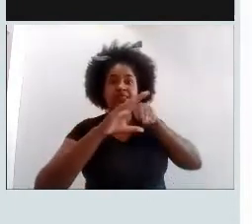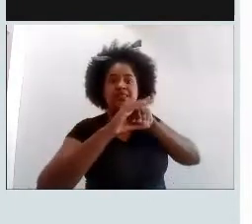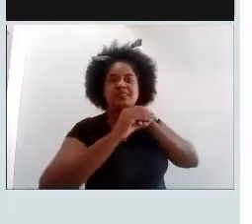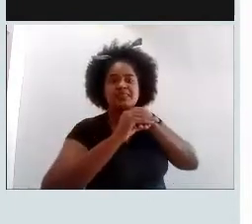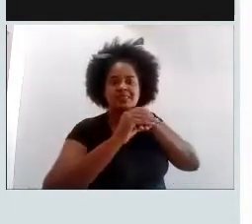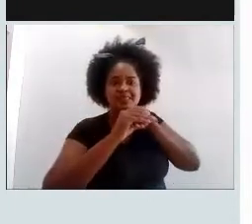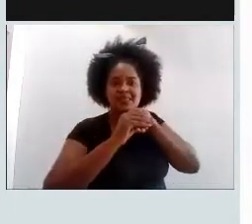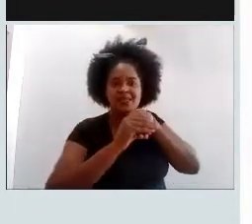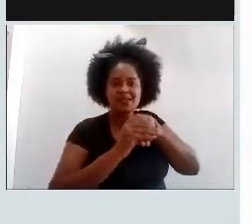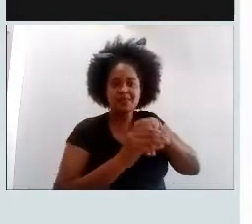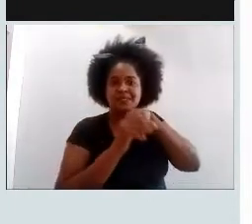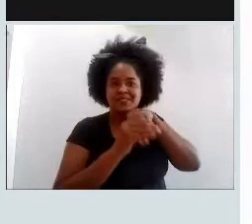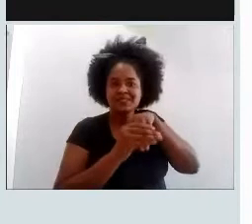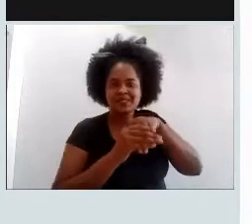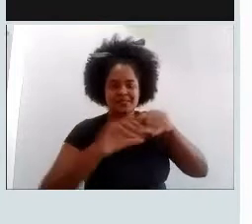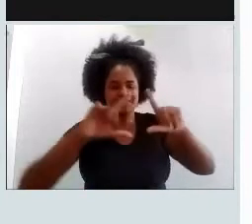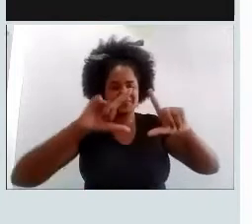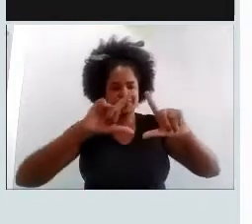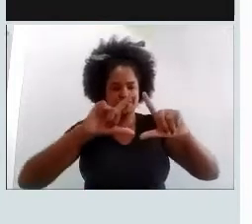Os ângulos internos